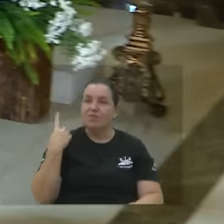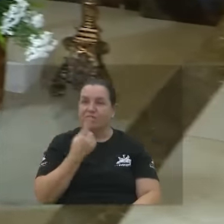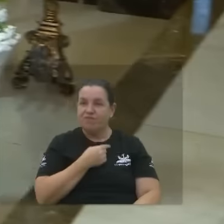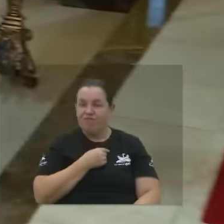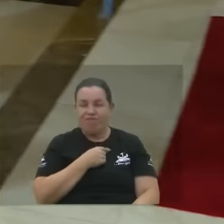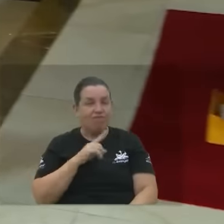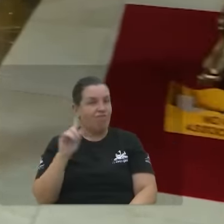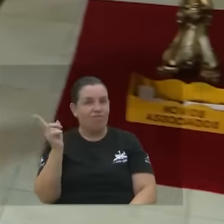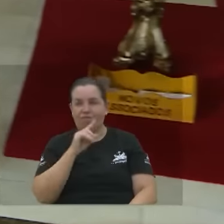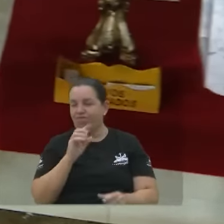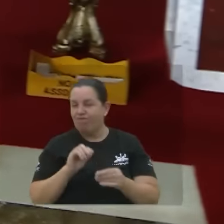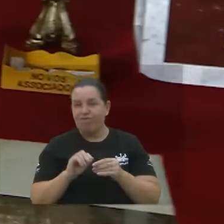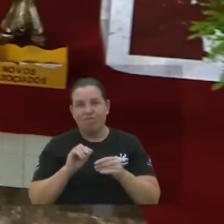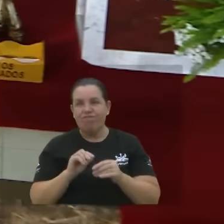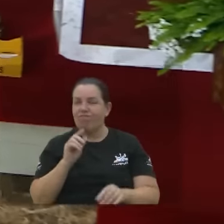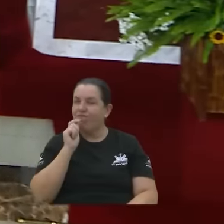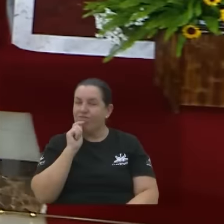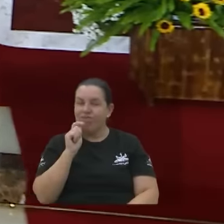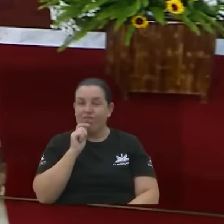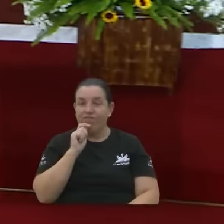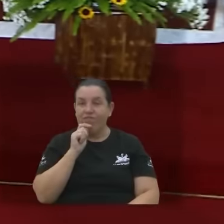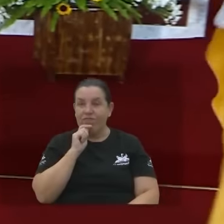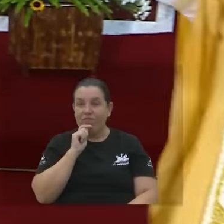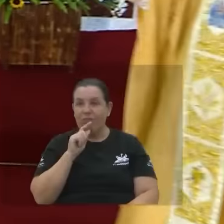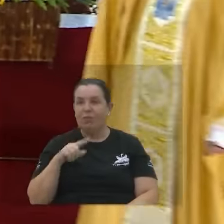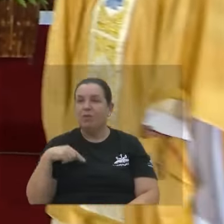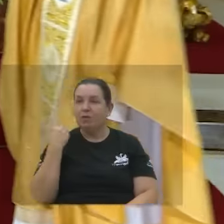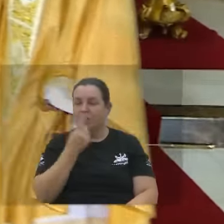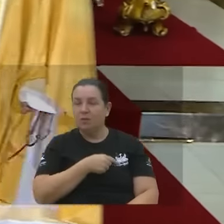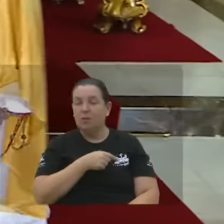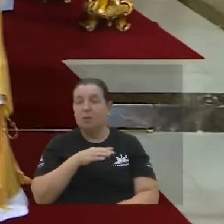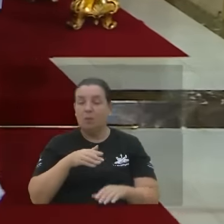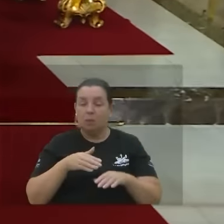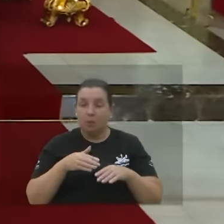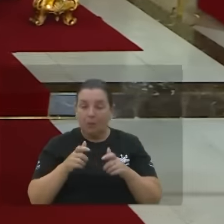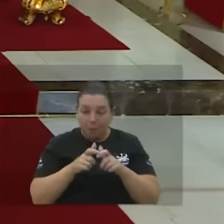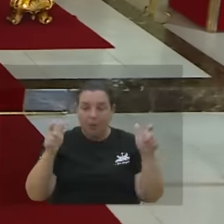não realizamos ainda a nossa maior conquista.